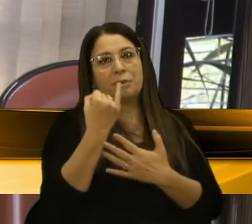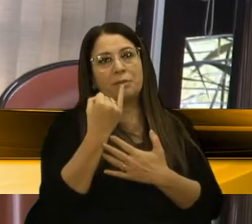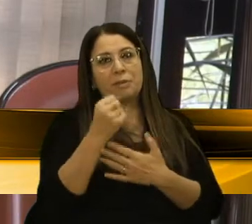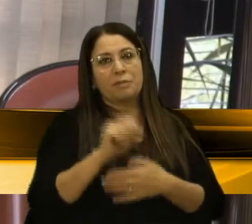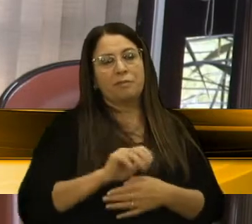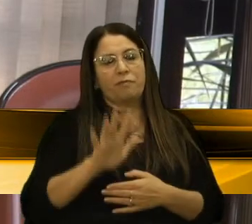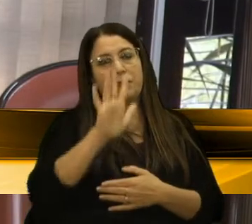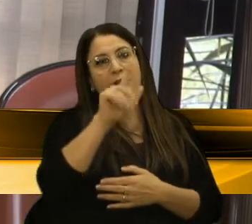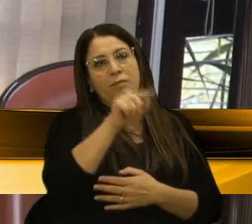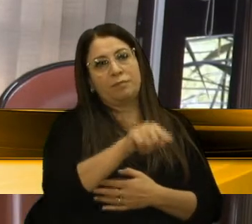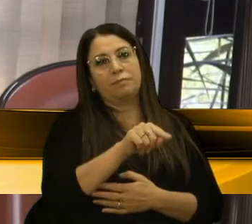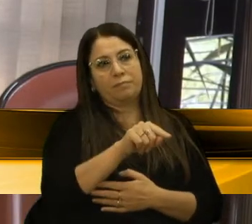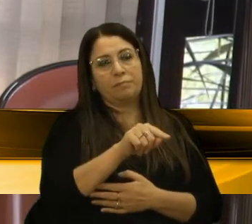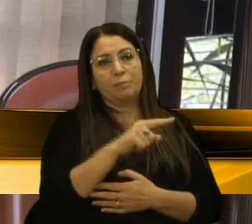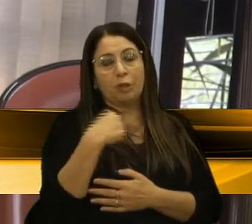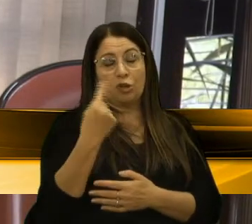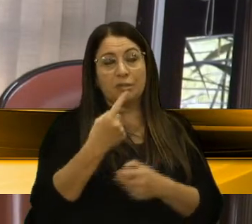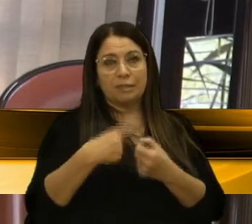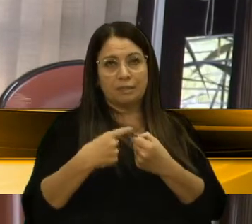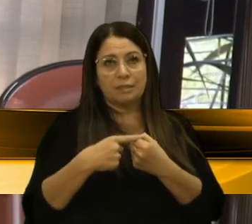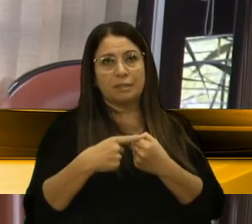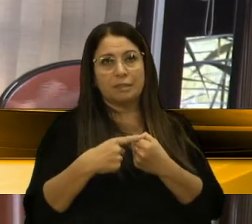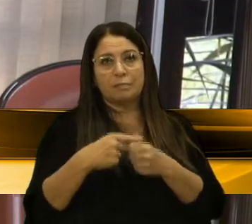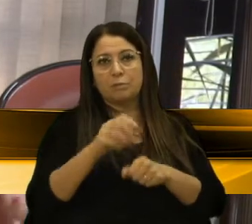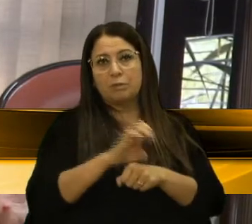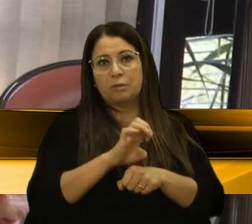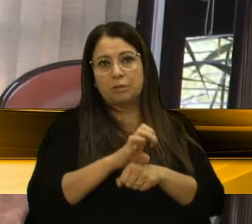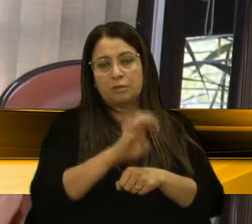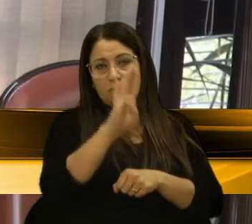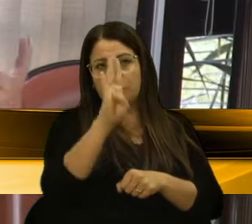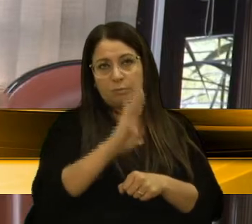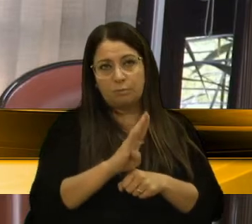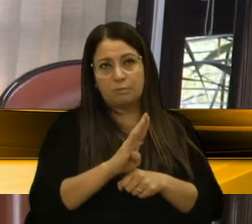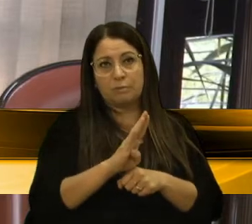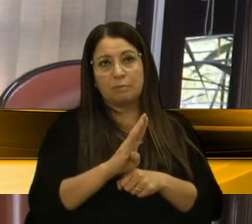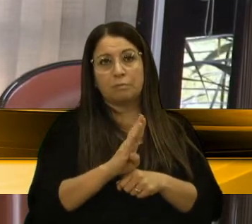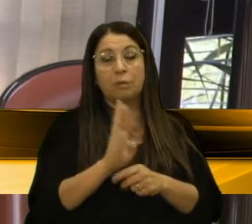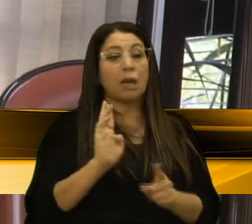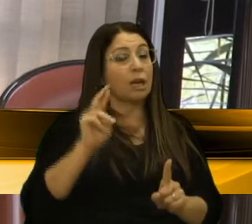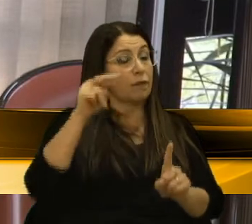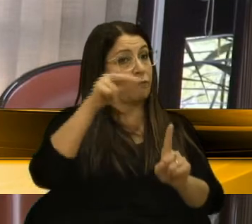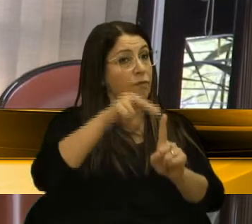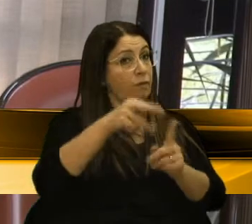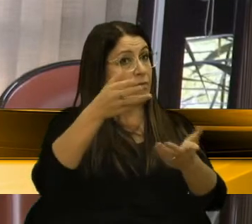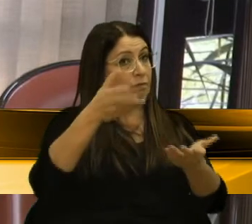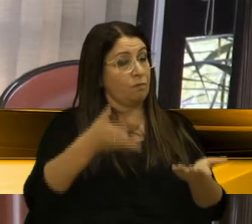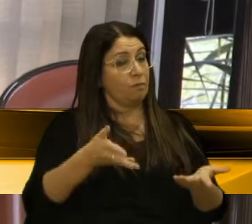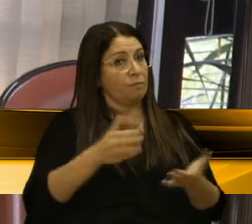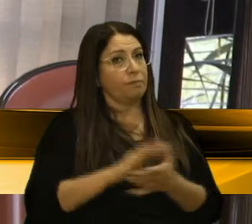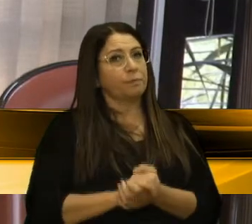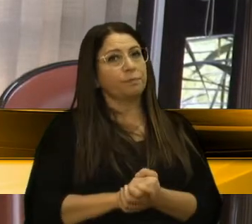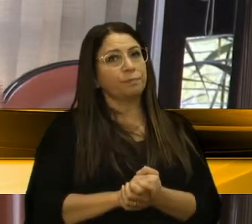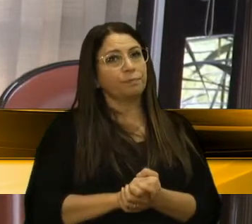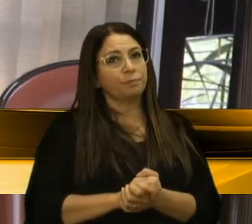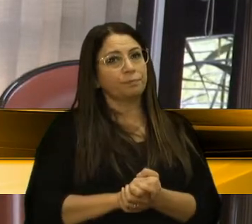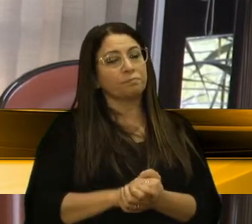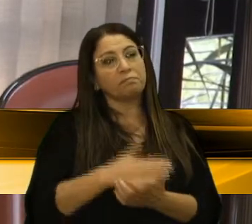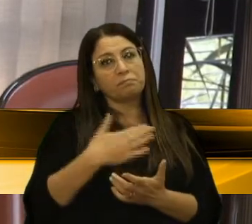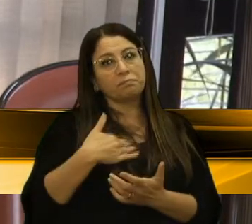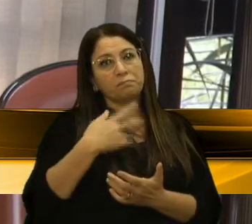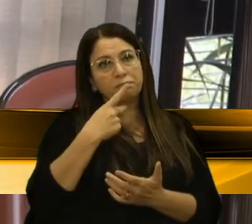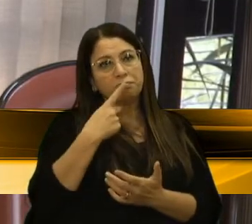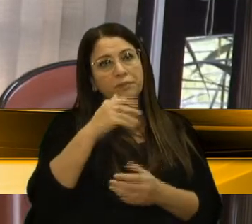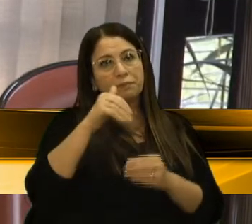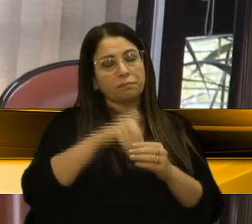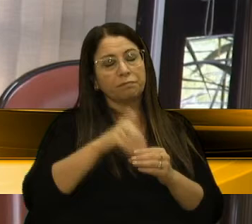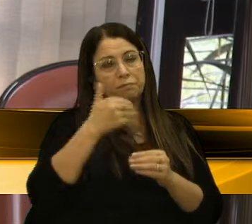valor da orquestra para a nossa cidade. E para o Estado e para o Brasil, eu diria, porque ela é referência hoje. Então, da minha parte, quero dizer que